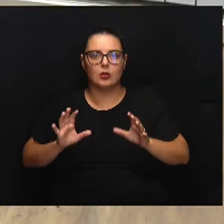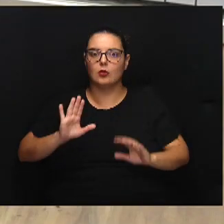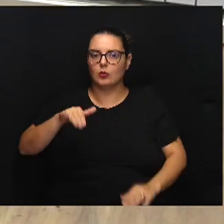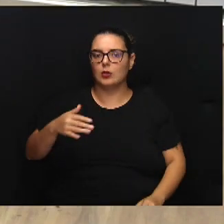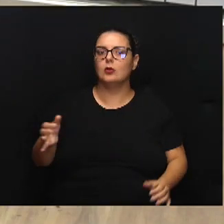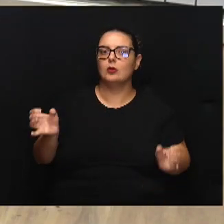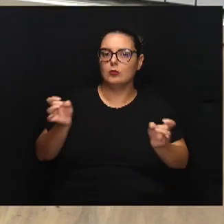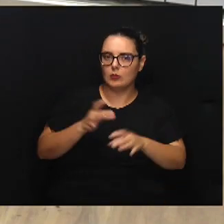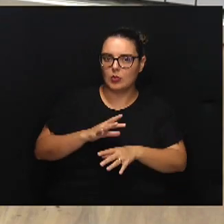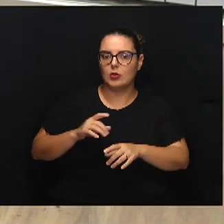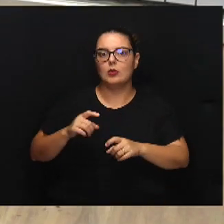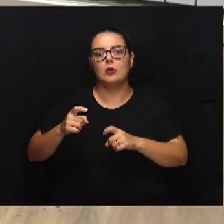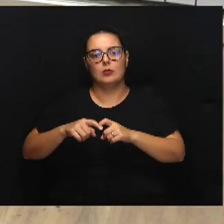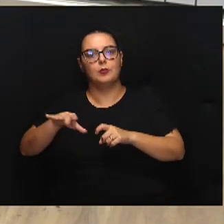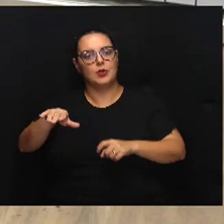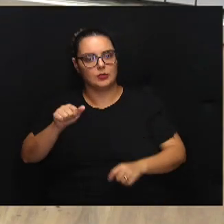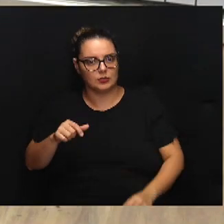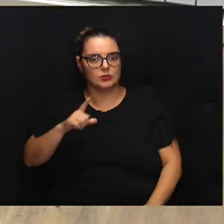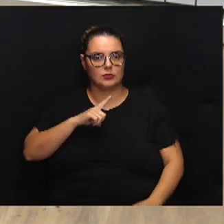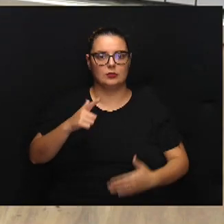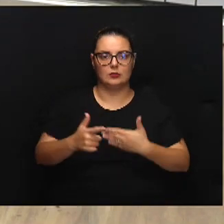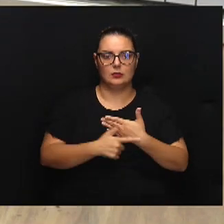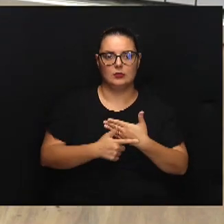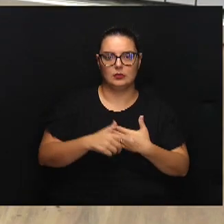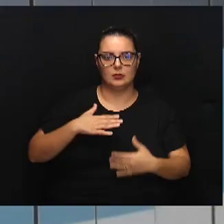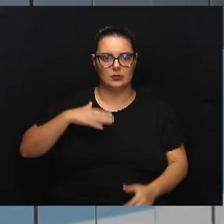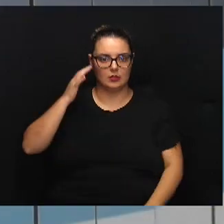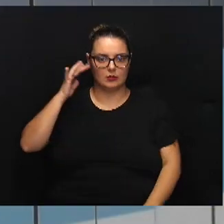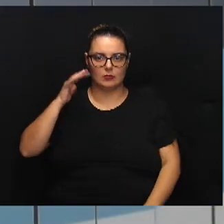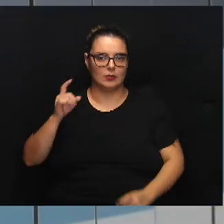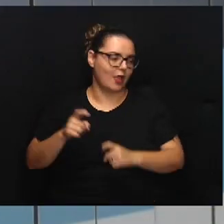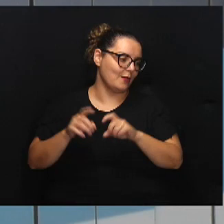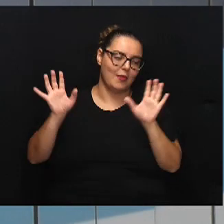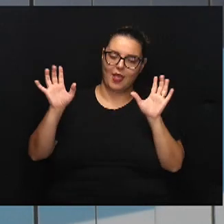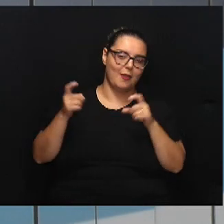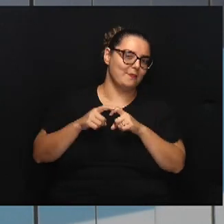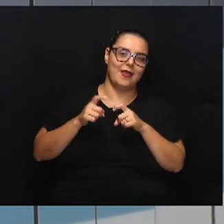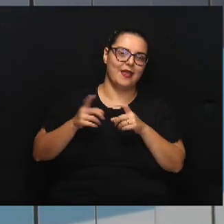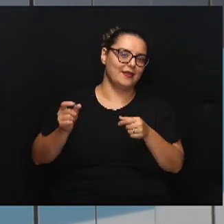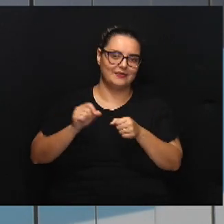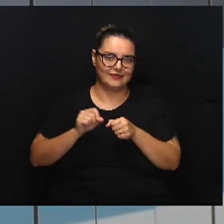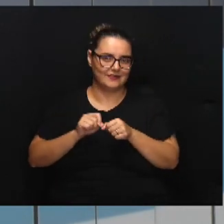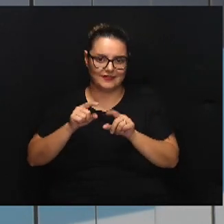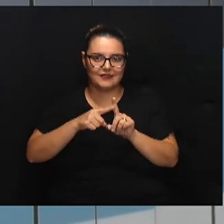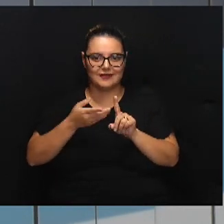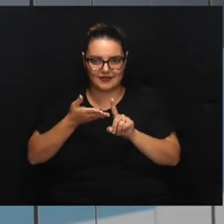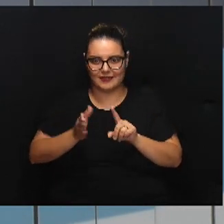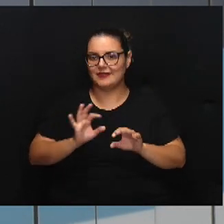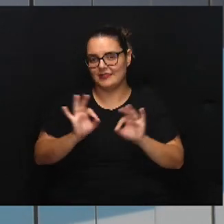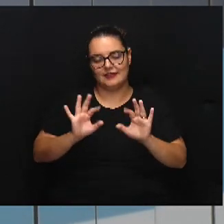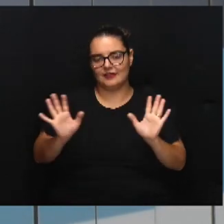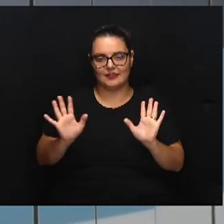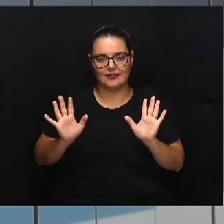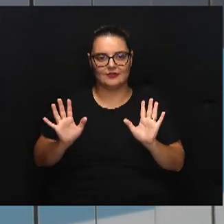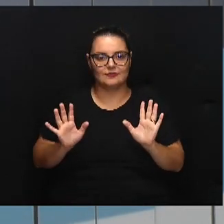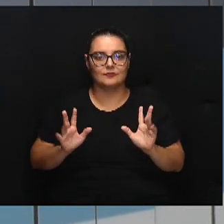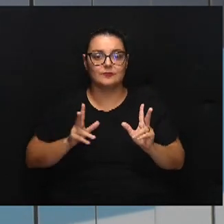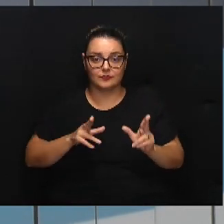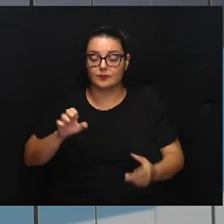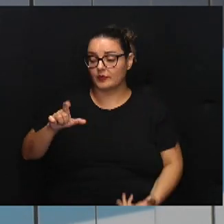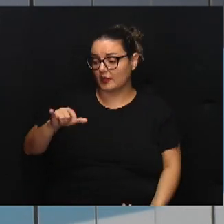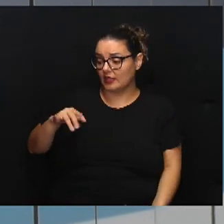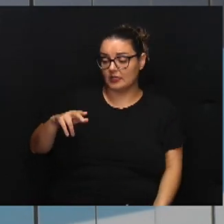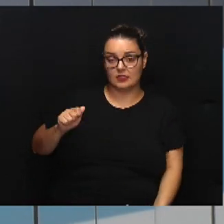eu chamo a médica. Então ela tem esse papel, e na minha cabeça era a médica. Falei, não, é a médica que vai fazer o parto e nada disso. Como a Eliana tá falando, é